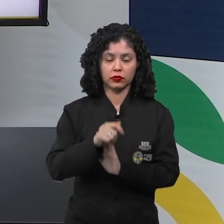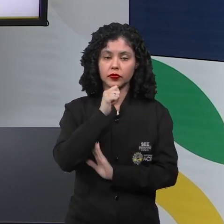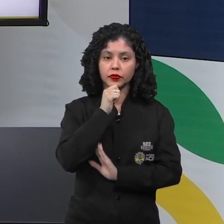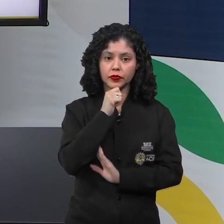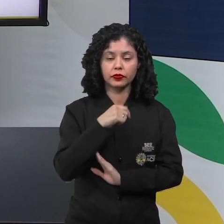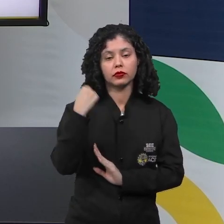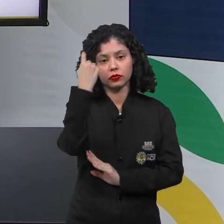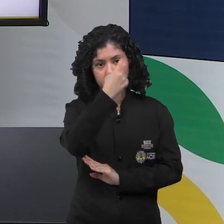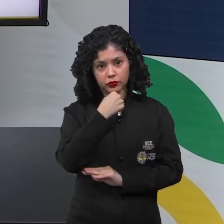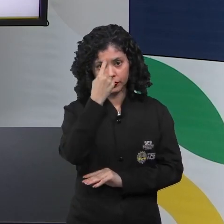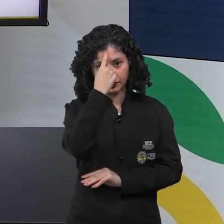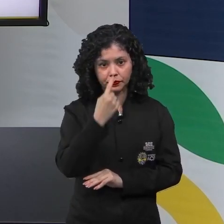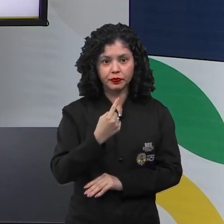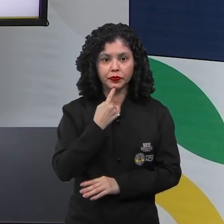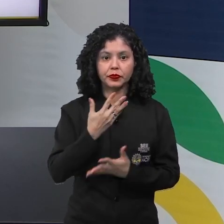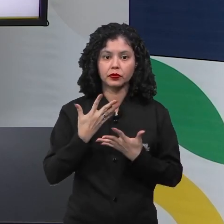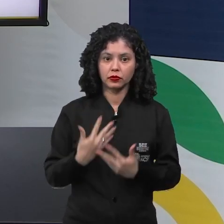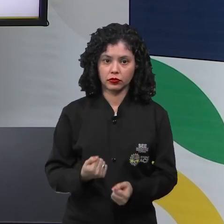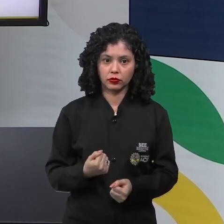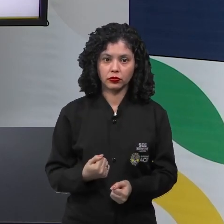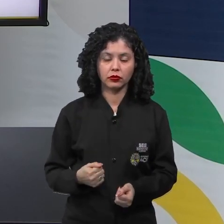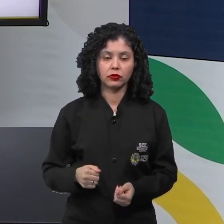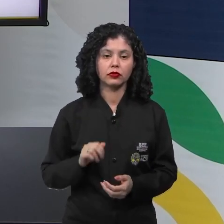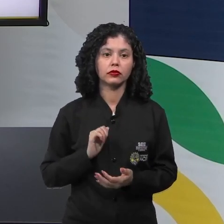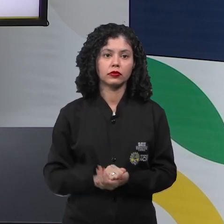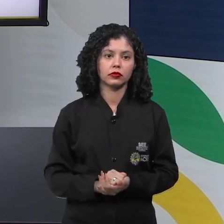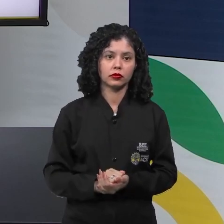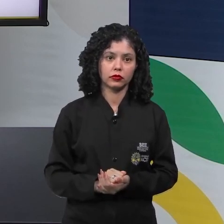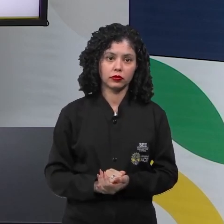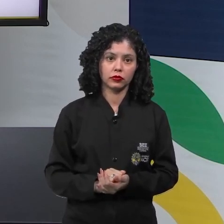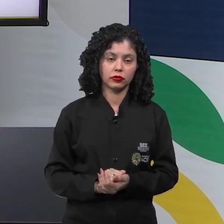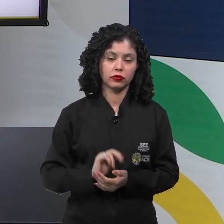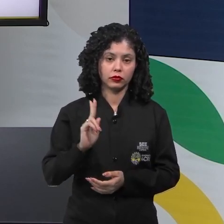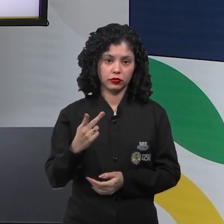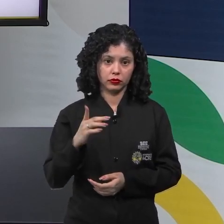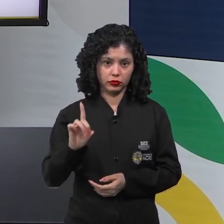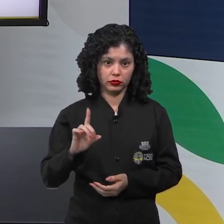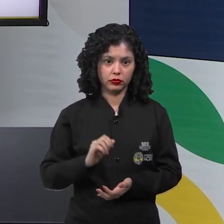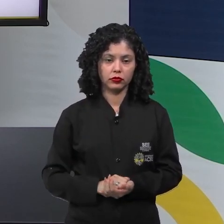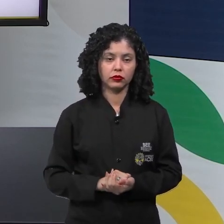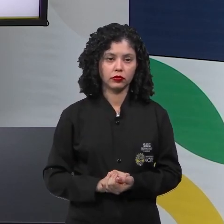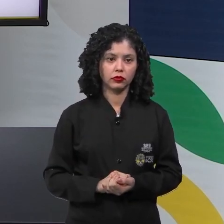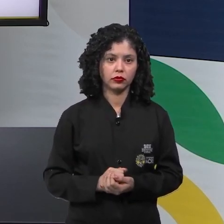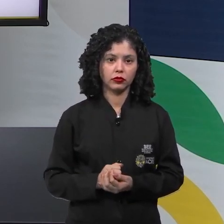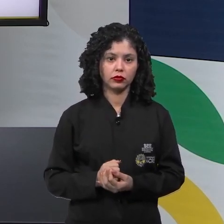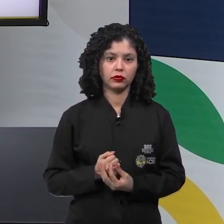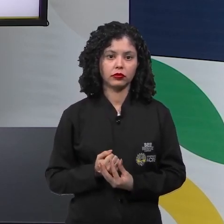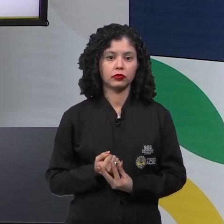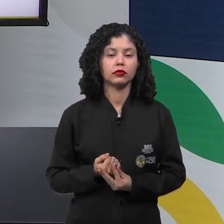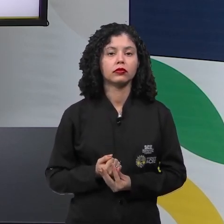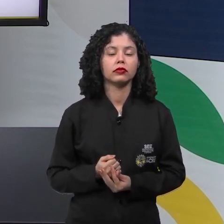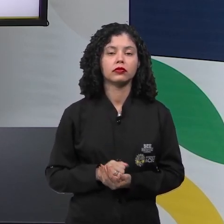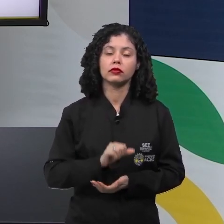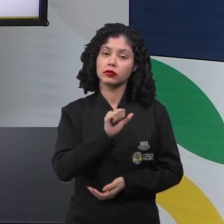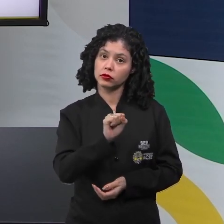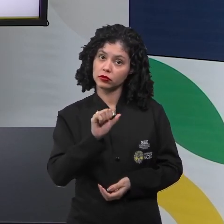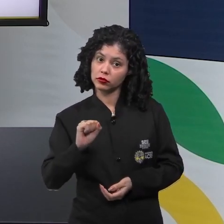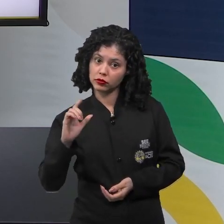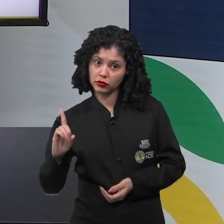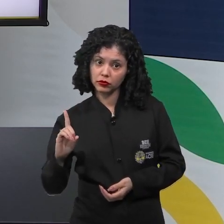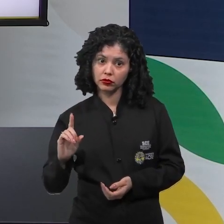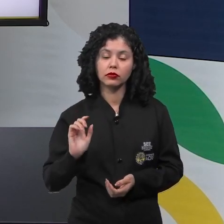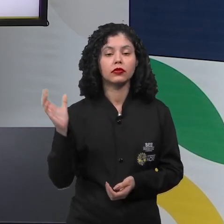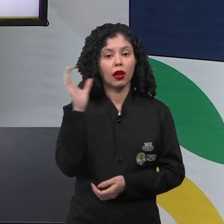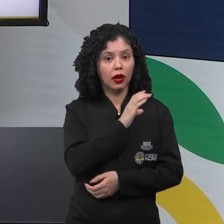um aplicativo, estamos falando de HDs. Os SSDs são os HDs de